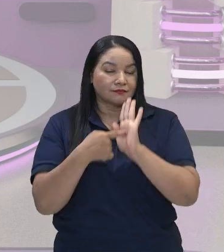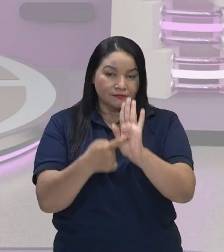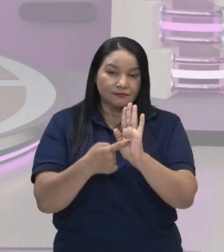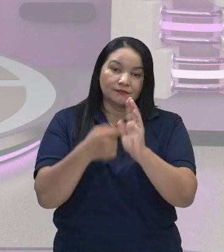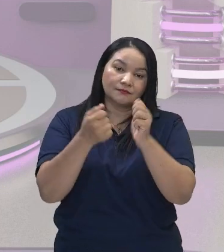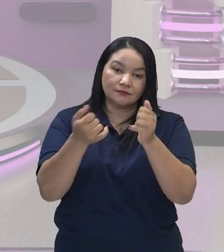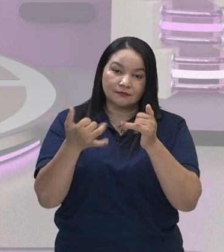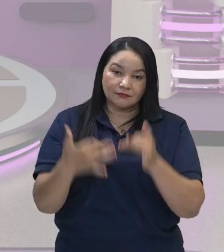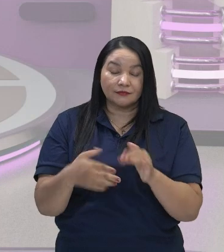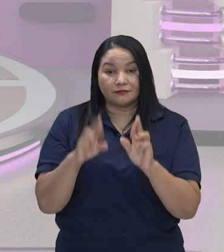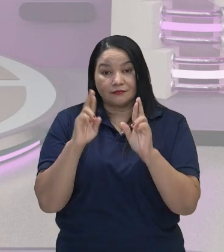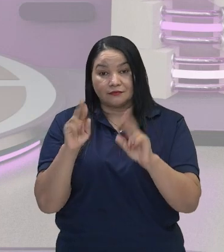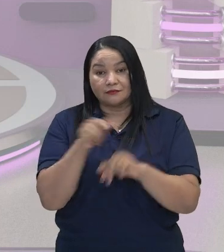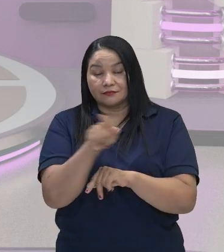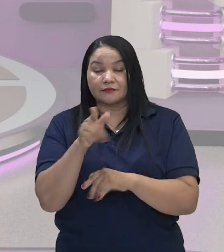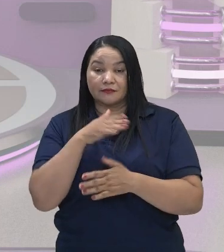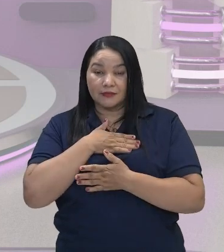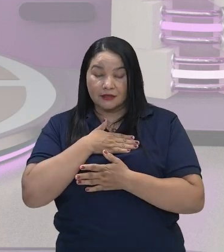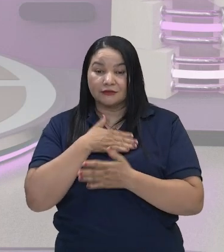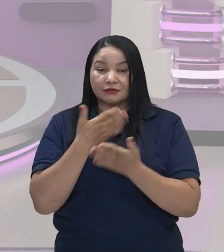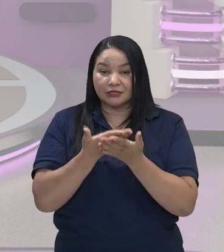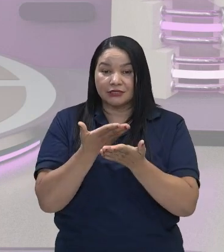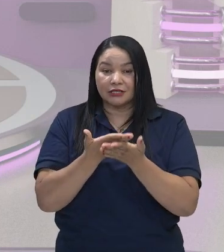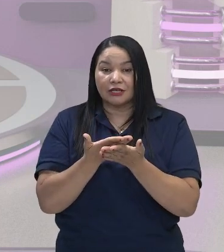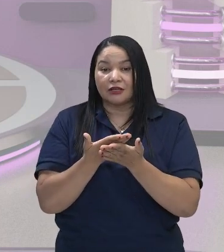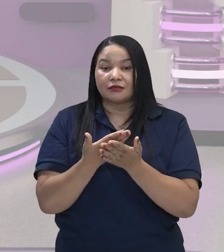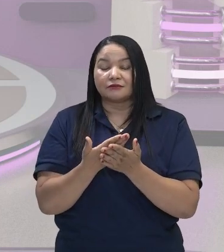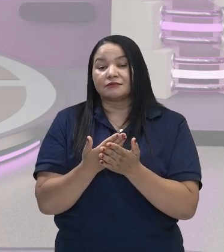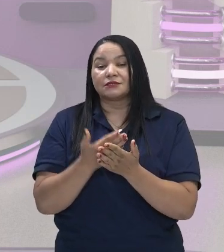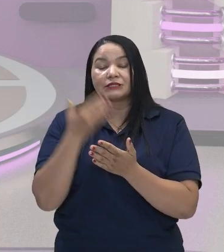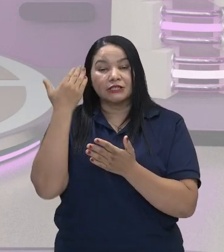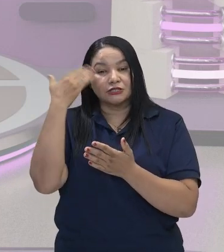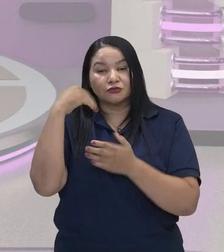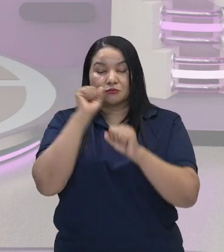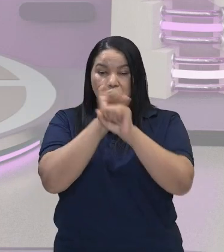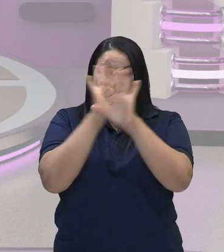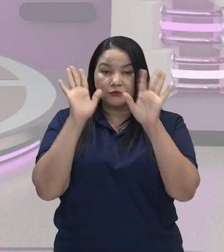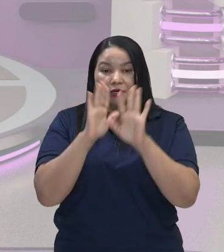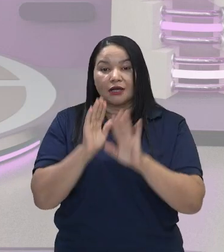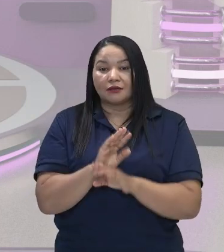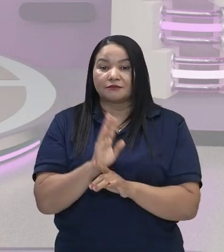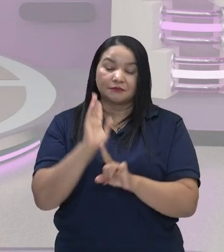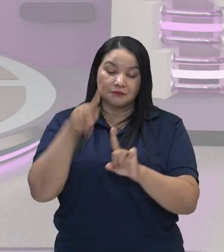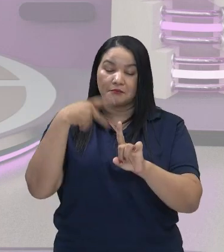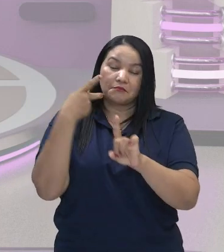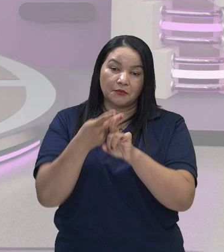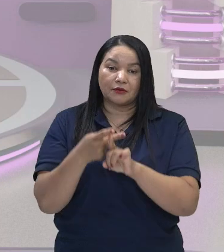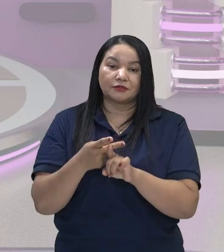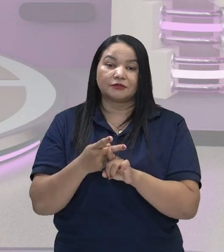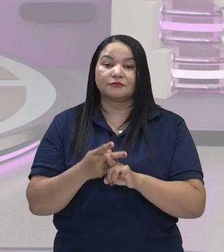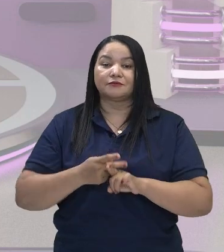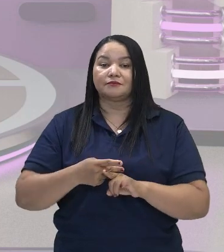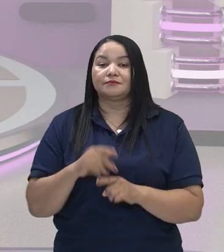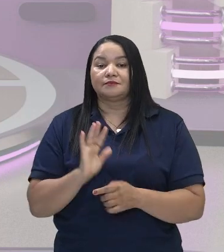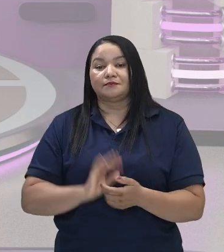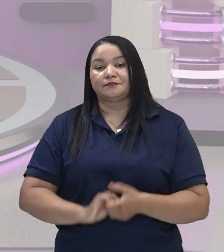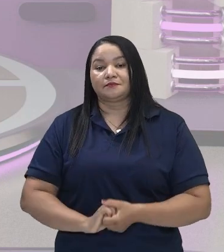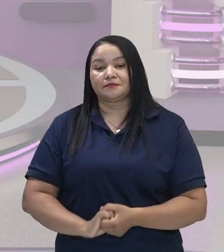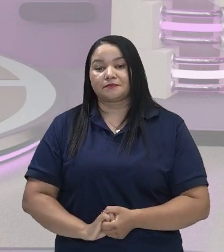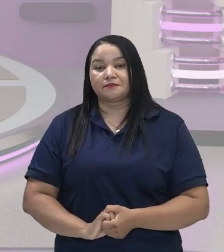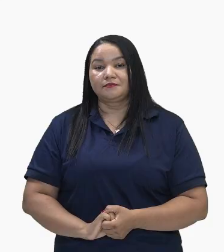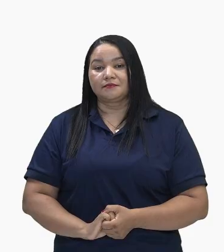para vocês. Espero que vocês tenham gostado da aula, né, tenham compreendido o conteúdo e aguardarei vocês, claro, em um próximo encontro.